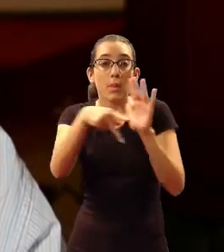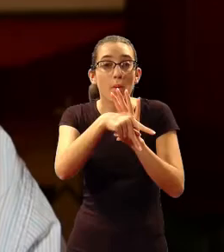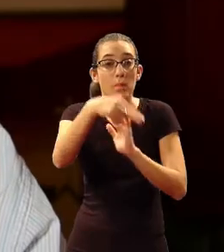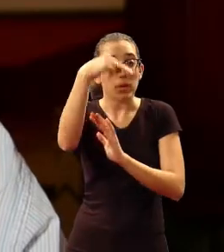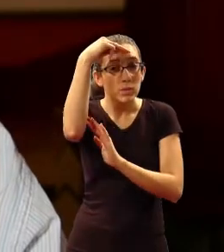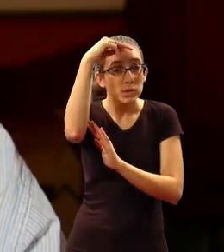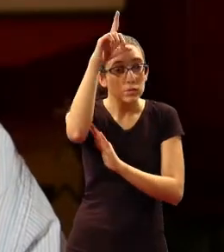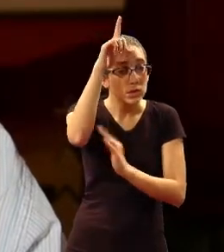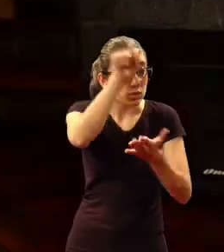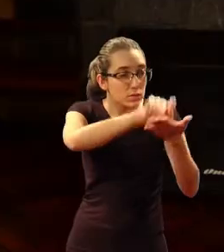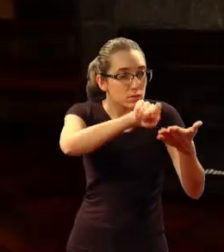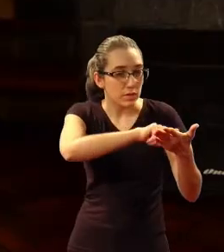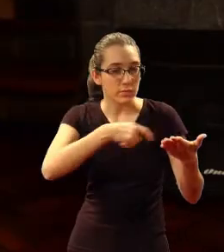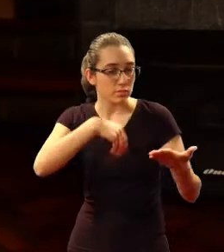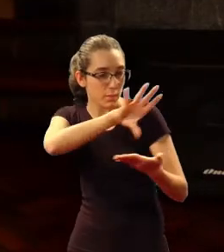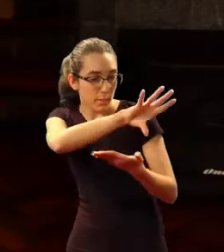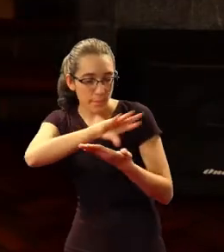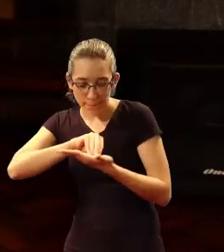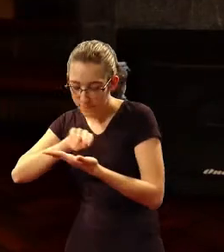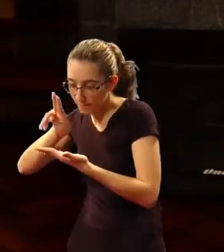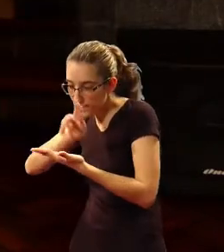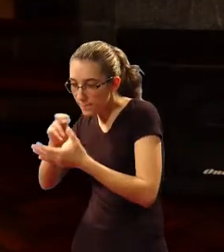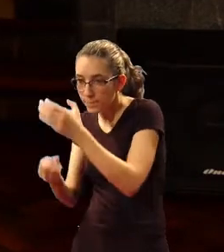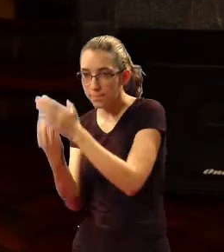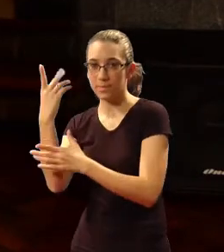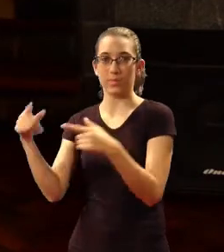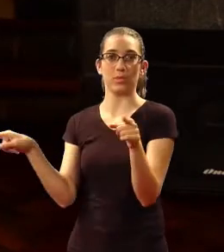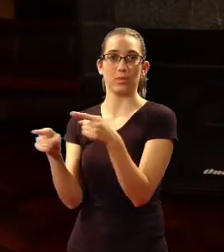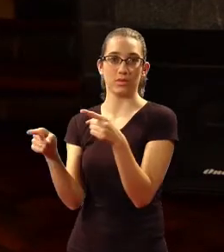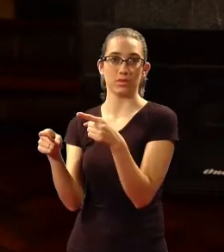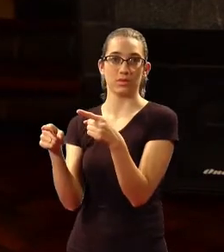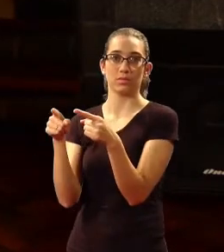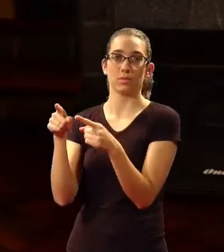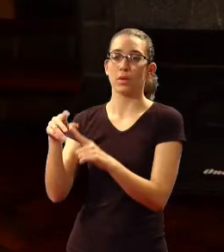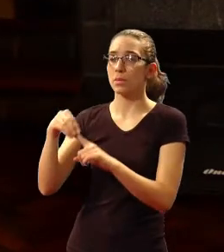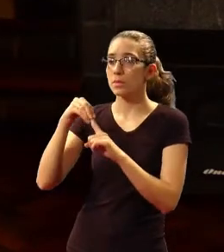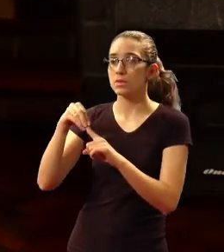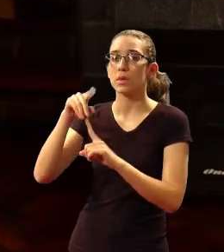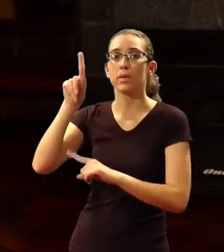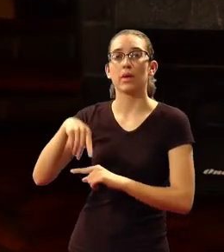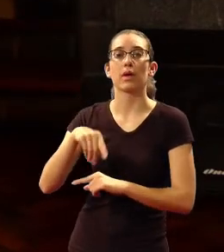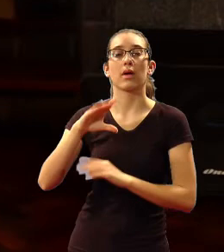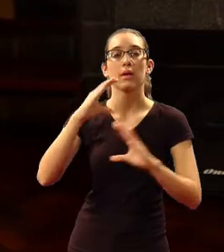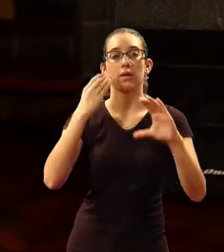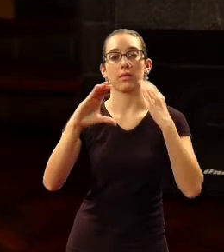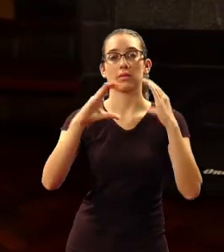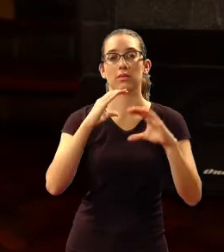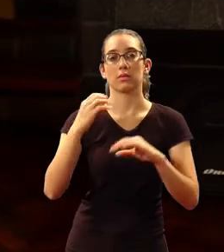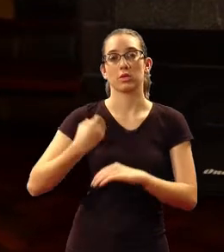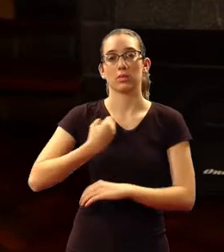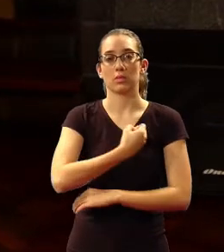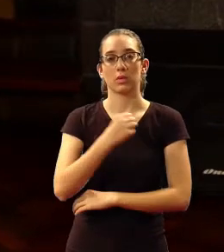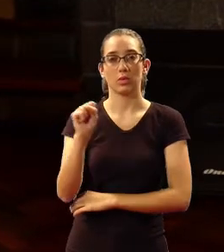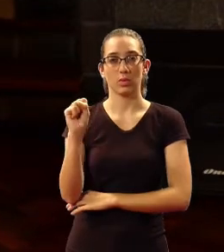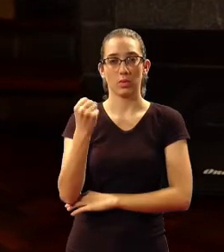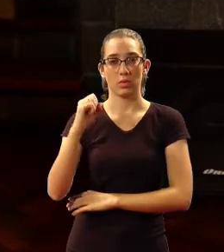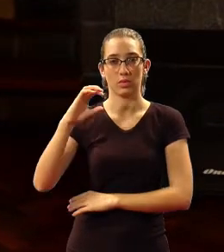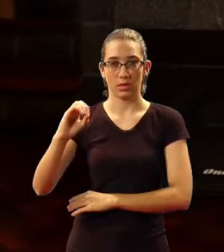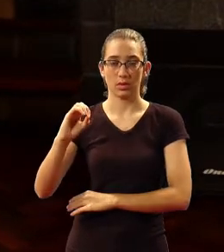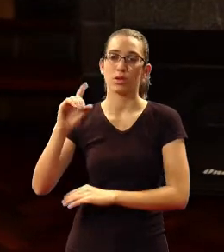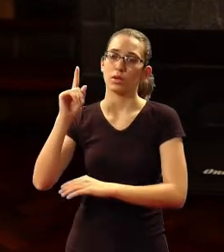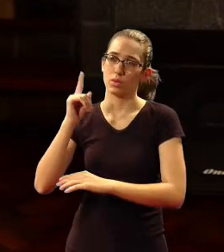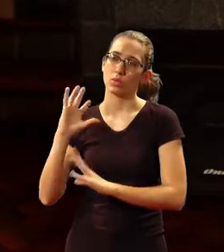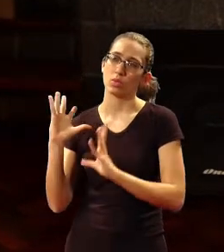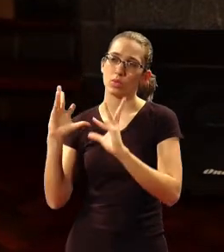de escritos de Lutero. A que mais se destaca nesse contexto é a cantata de número 80, que é conhecida